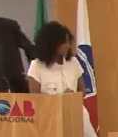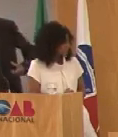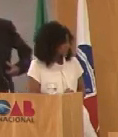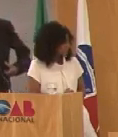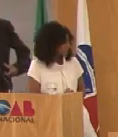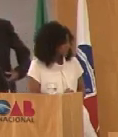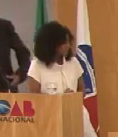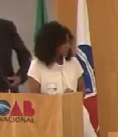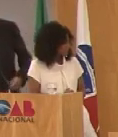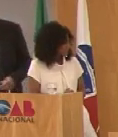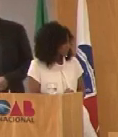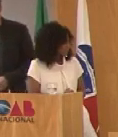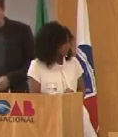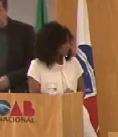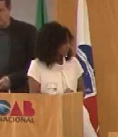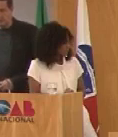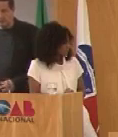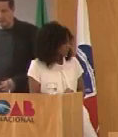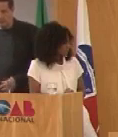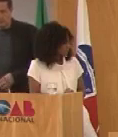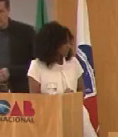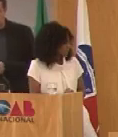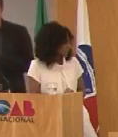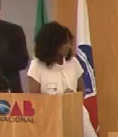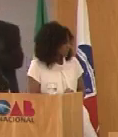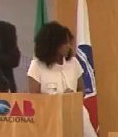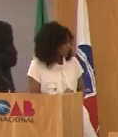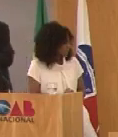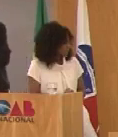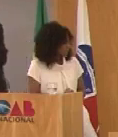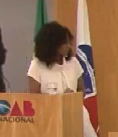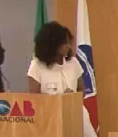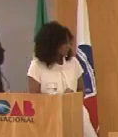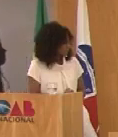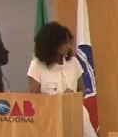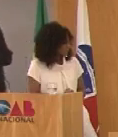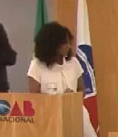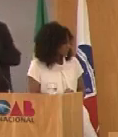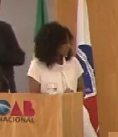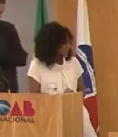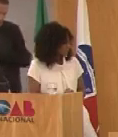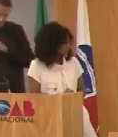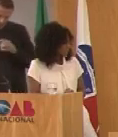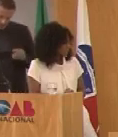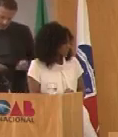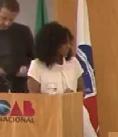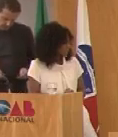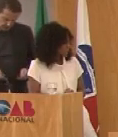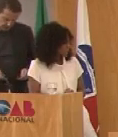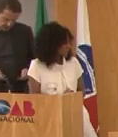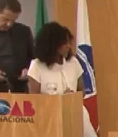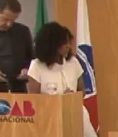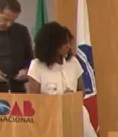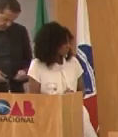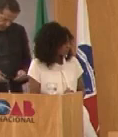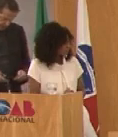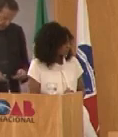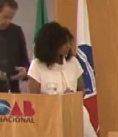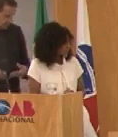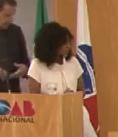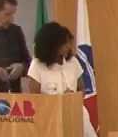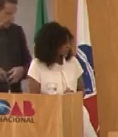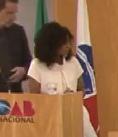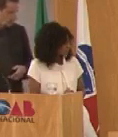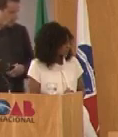que aposta num projeto coletivo, na solidariedade, que faz avançar